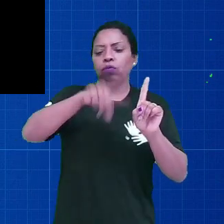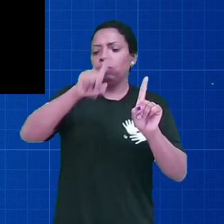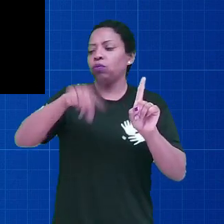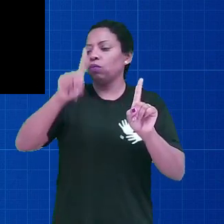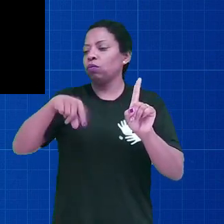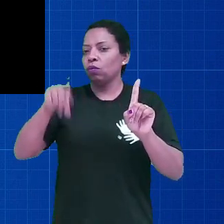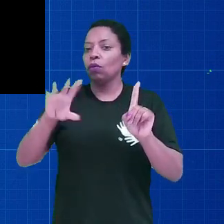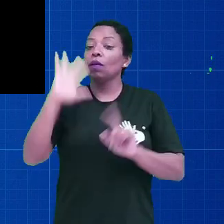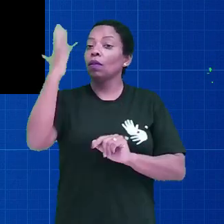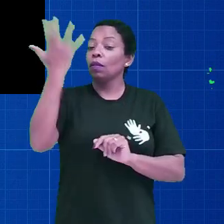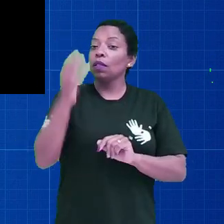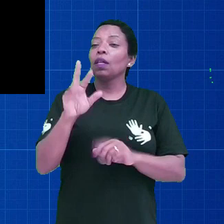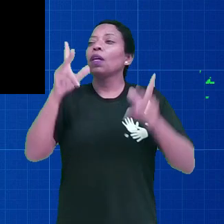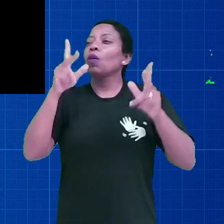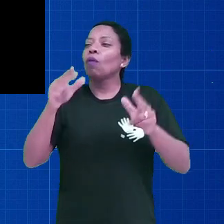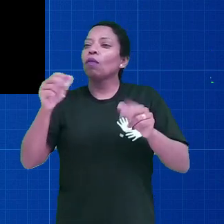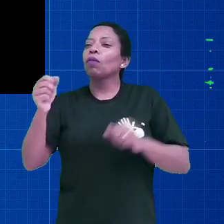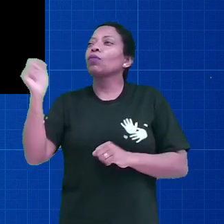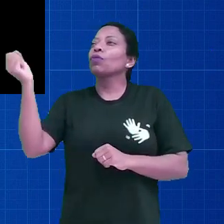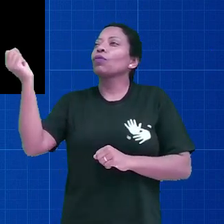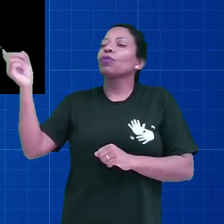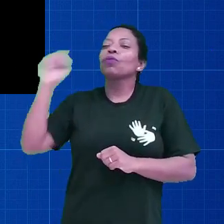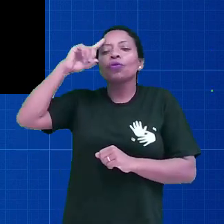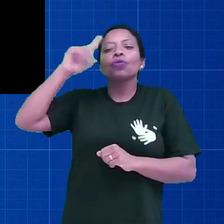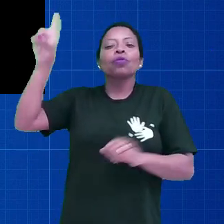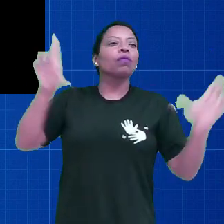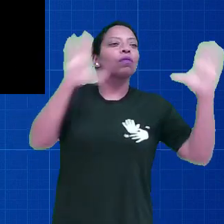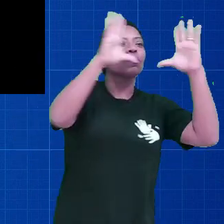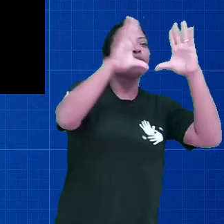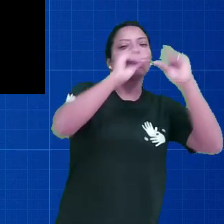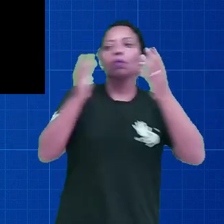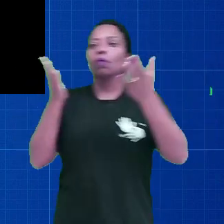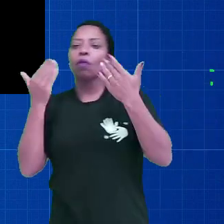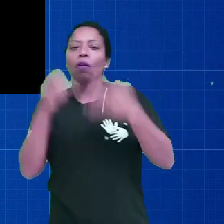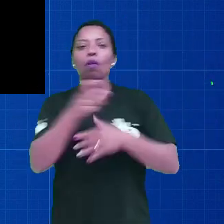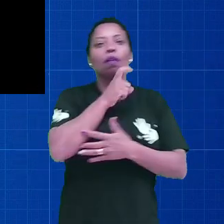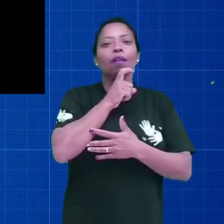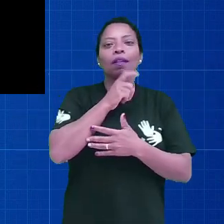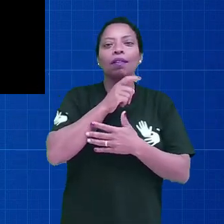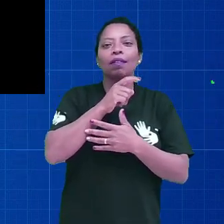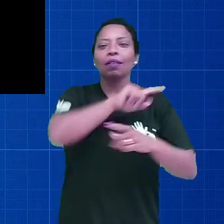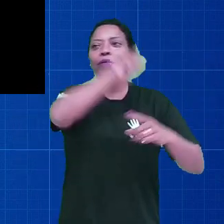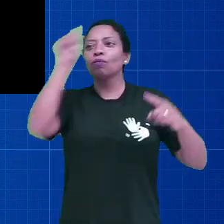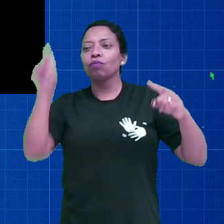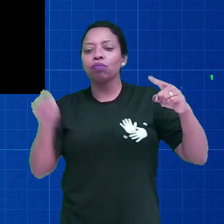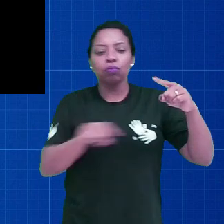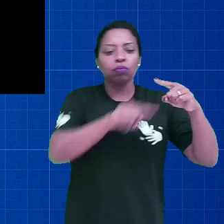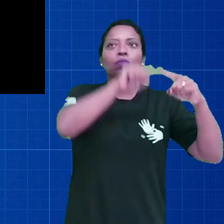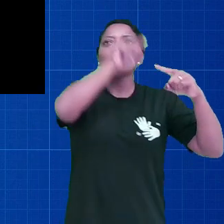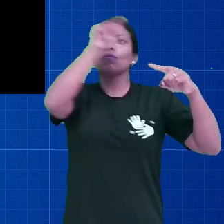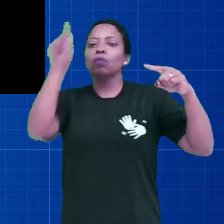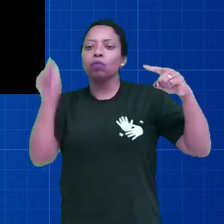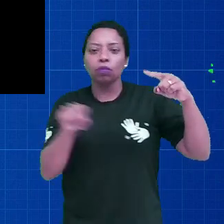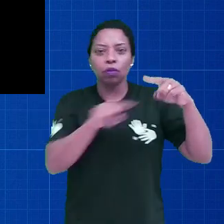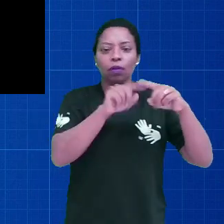se fosse dia e noite, como se fosse inverno e verão, né? São ciclos. Só que, às vezes, os ciclos